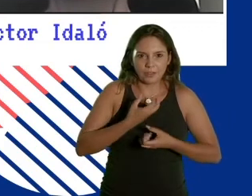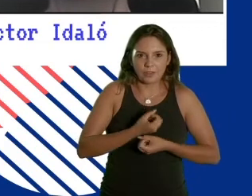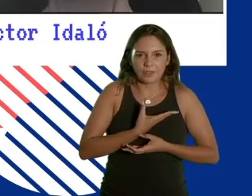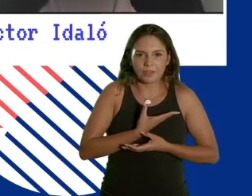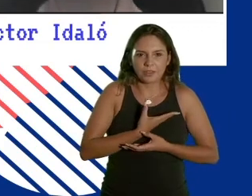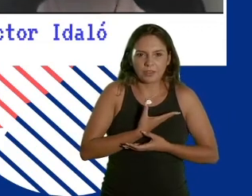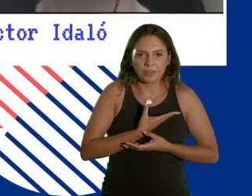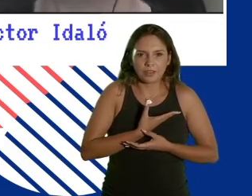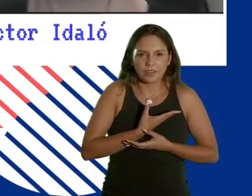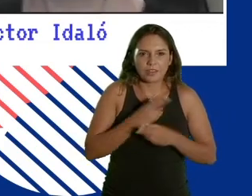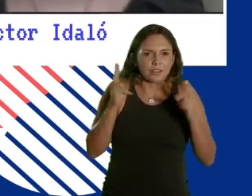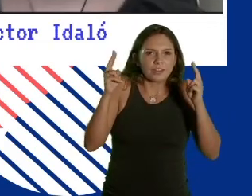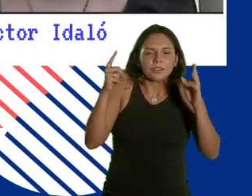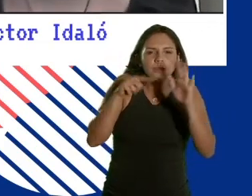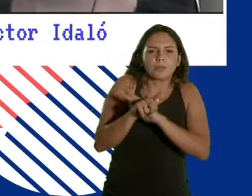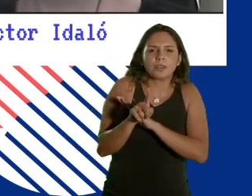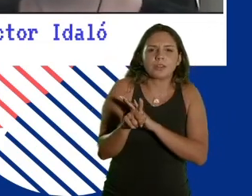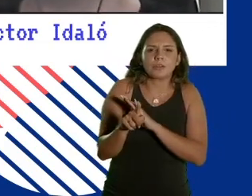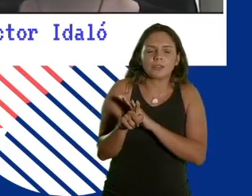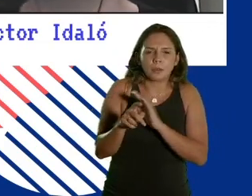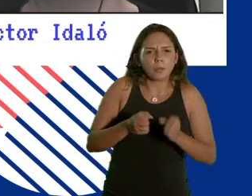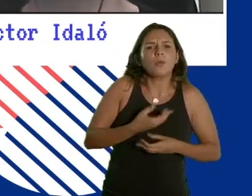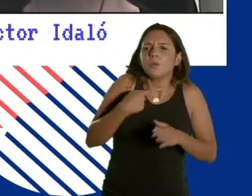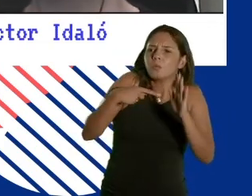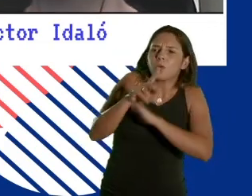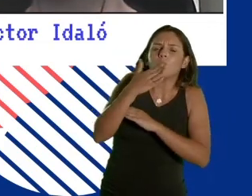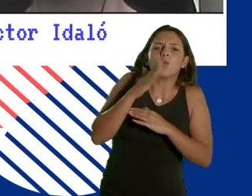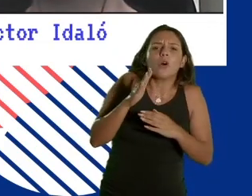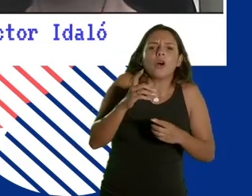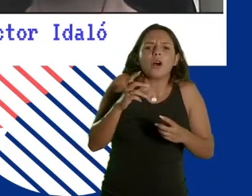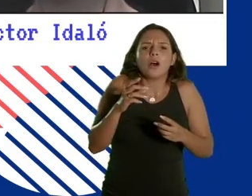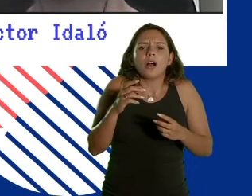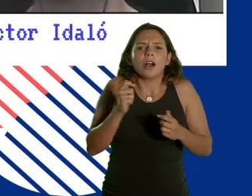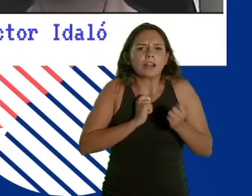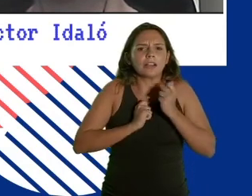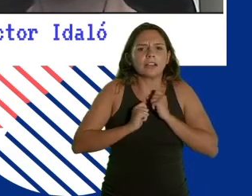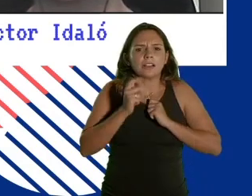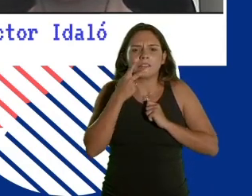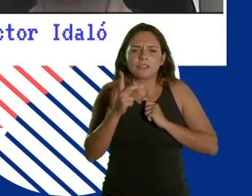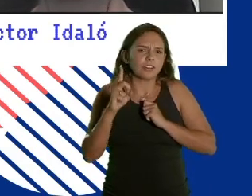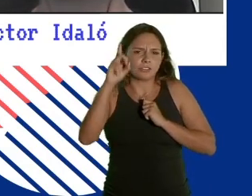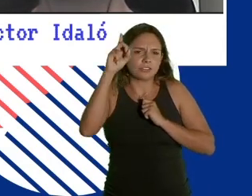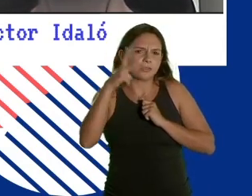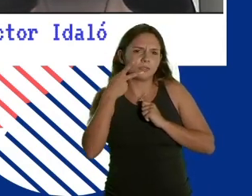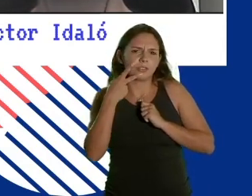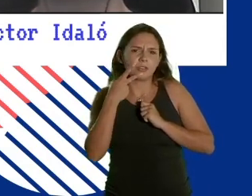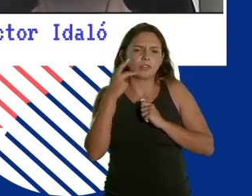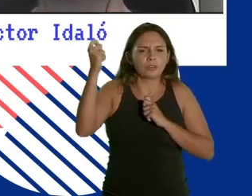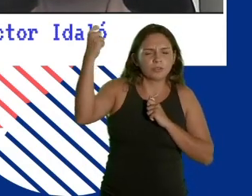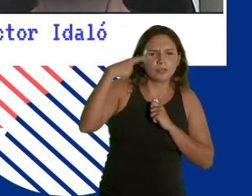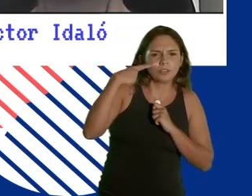que tema pergunta o poeta aflito. Ah, fale de Deus, fale do